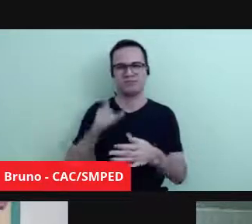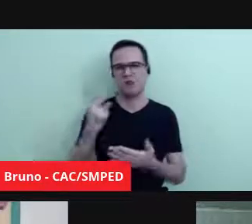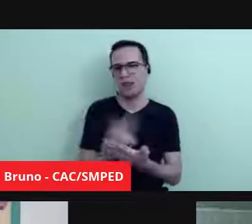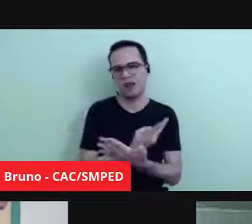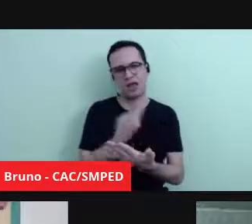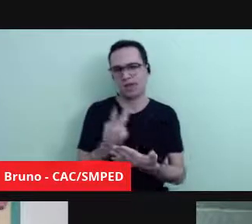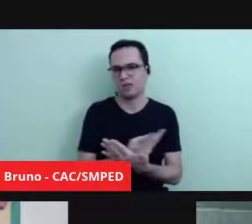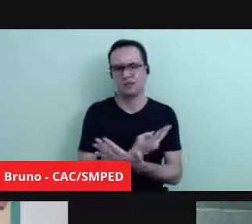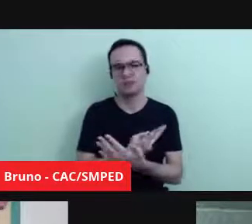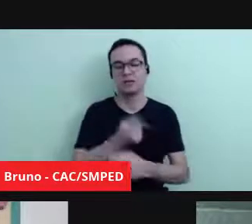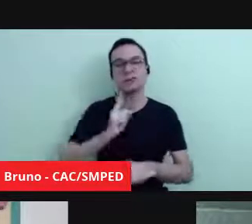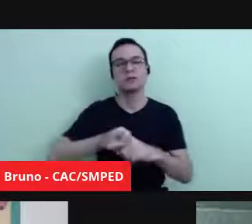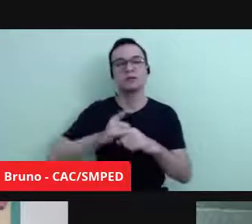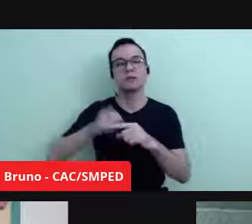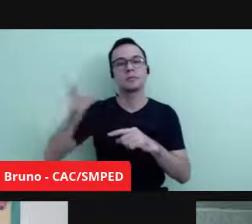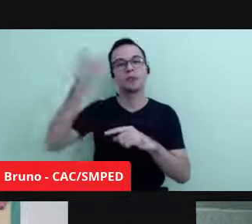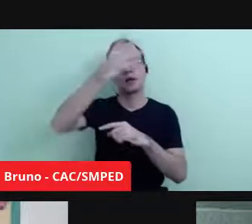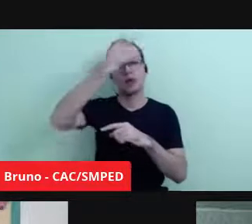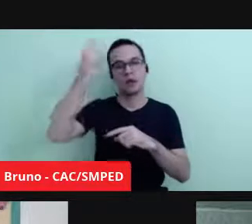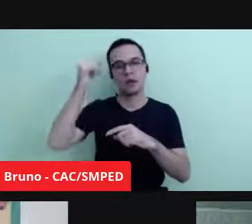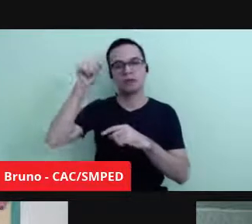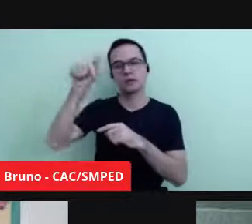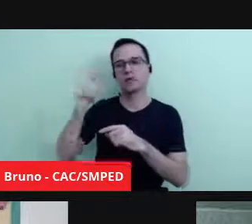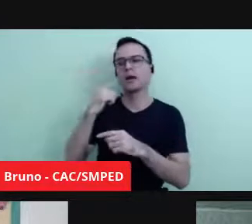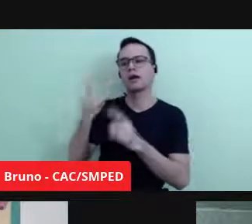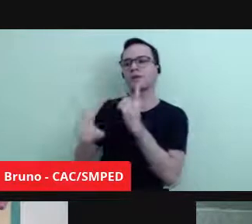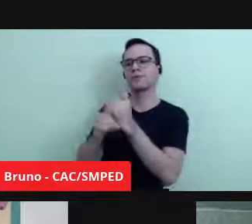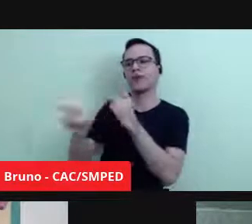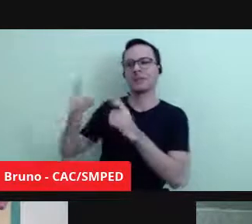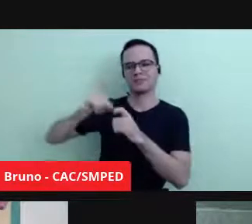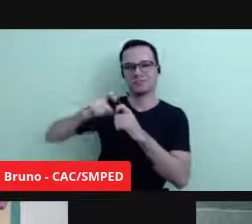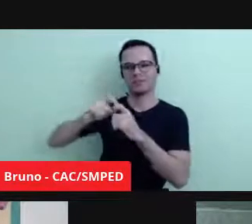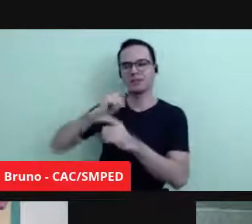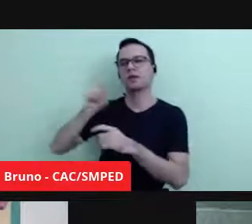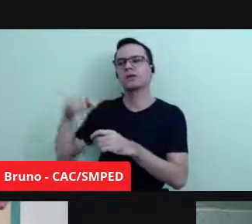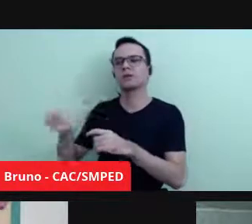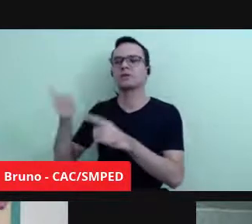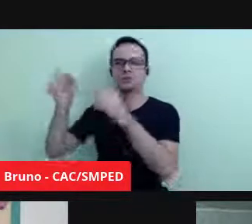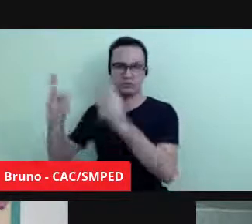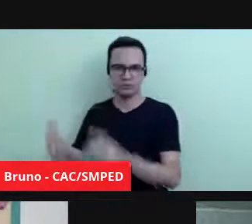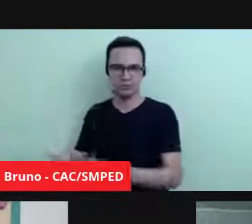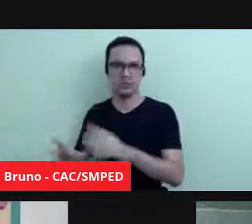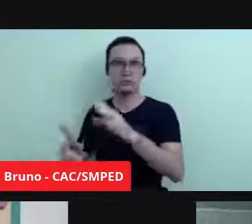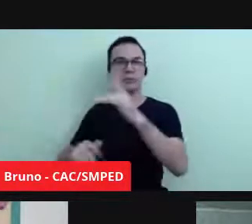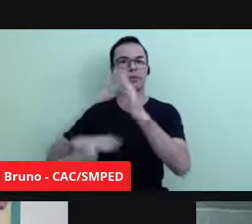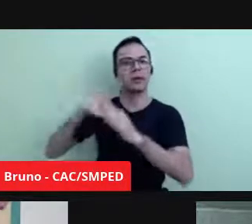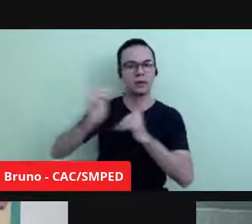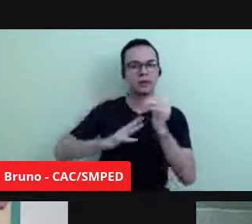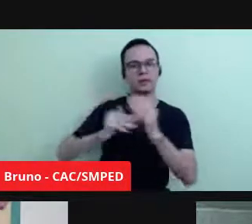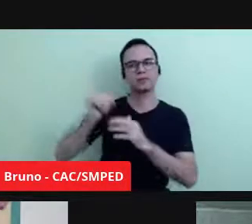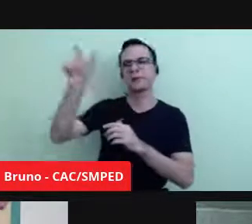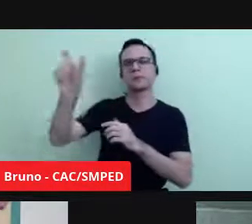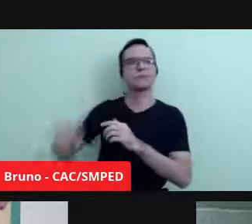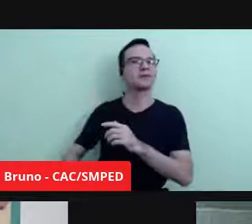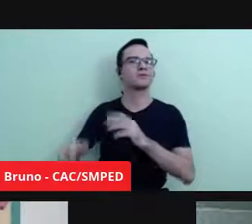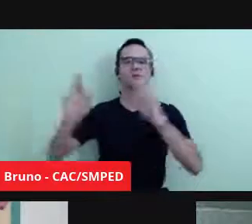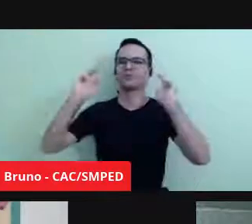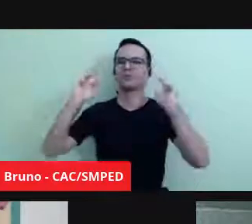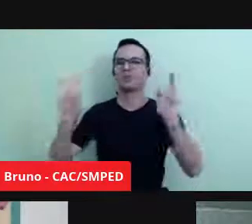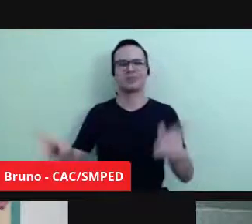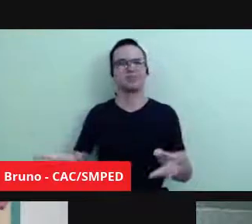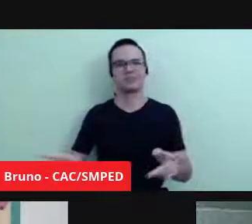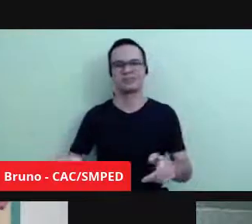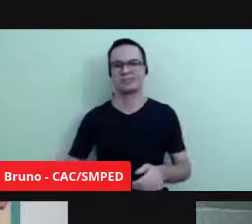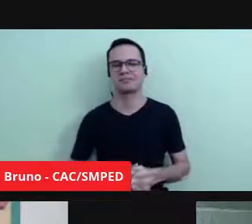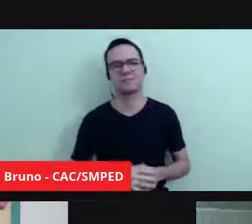isso, porque elas esquecem que o diagnóstico é uma coisa, a pessoa, a habilidade, a competência é outra completamente